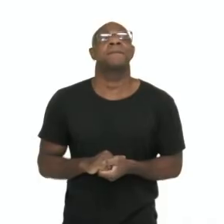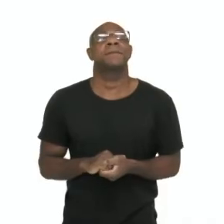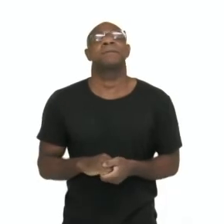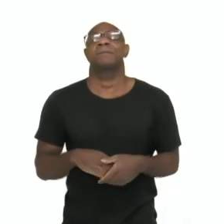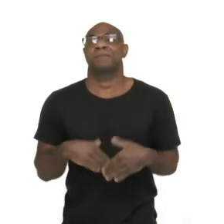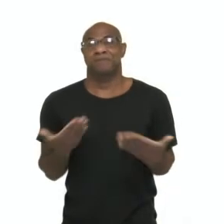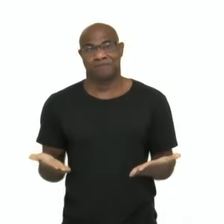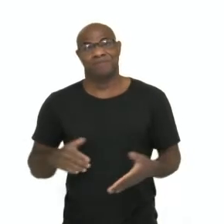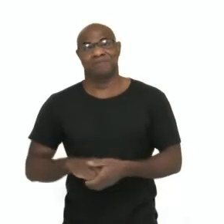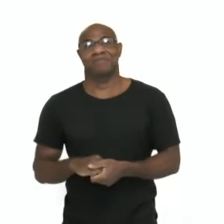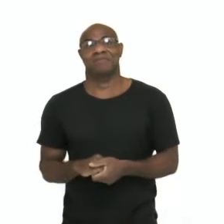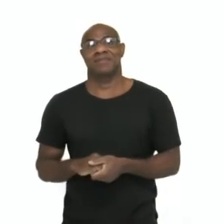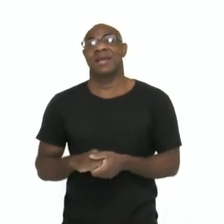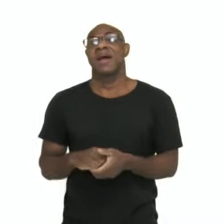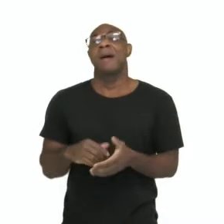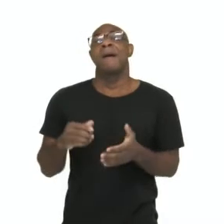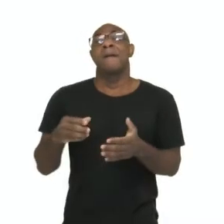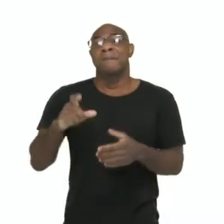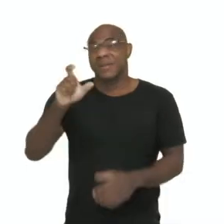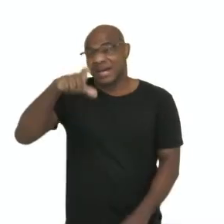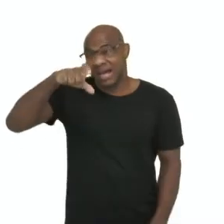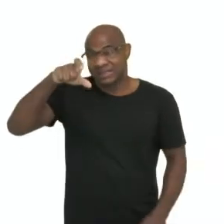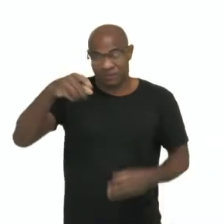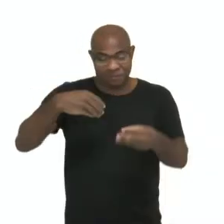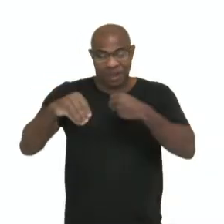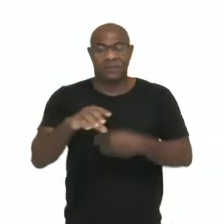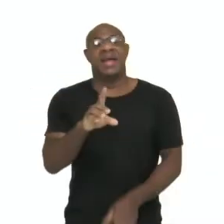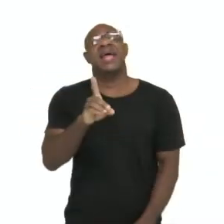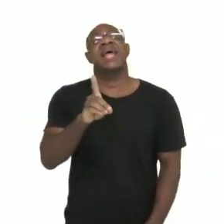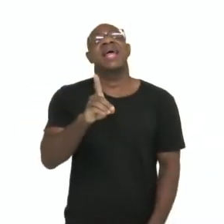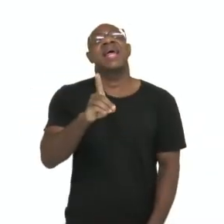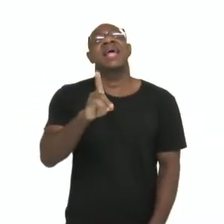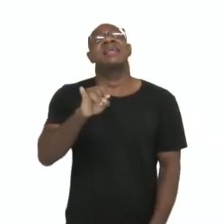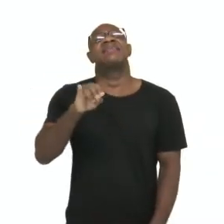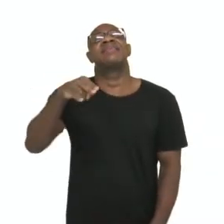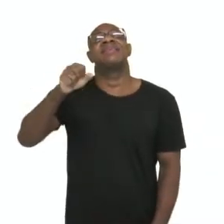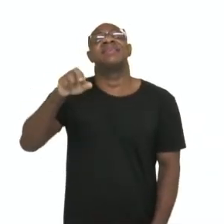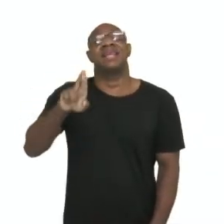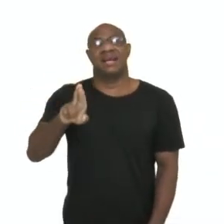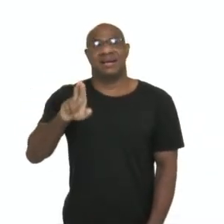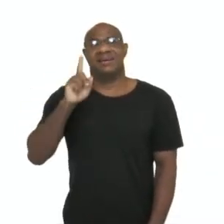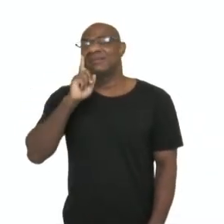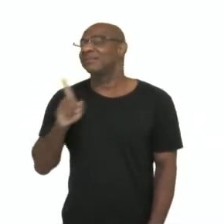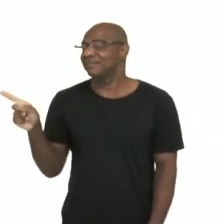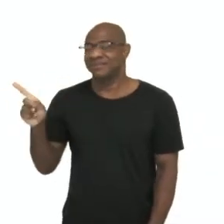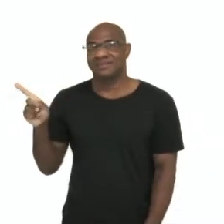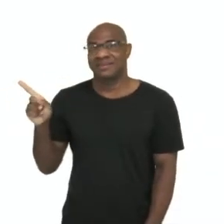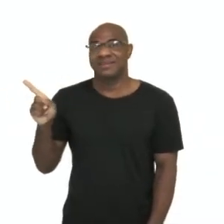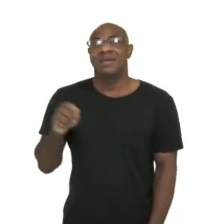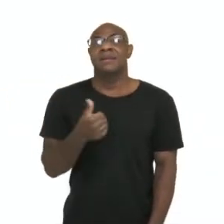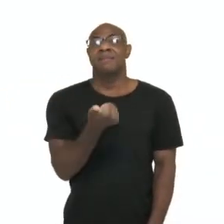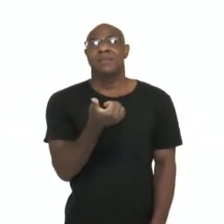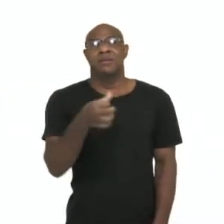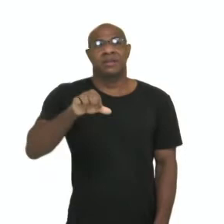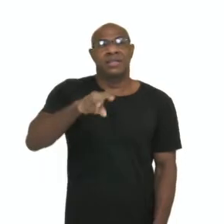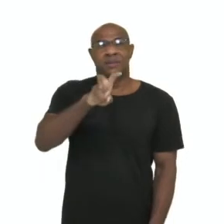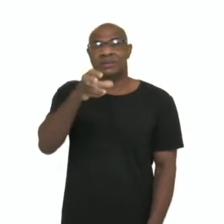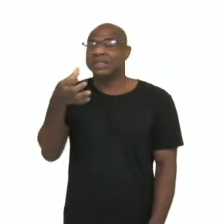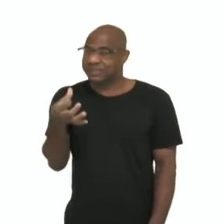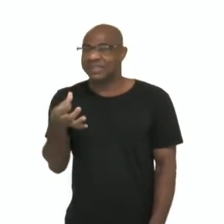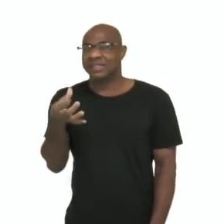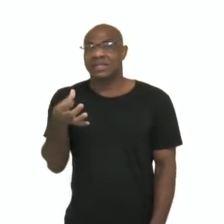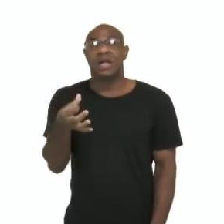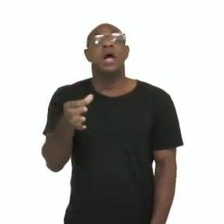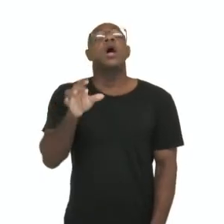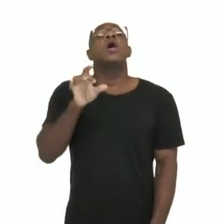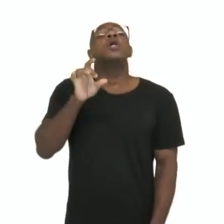primeiro cartão plástico brasileiro teve a bandeira Diners e ele foi lançado em 56. E só era aceito em um grupo